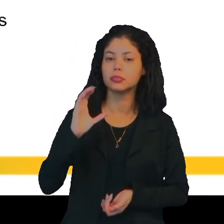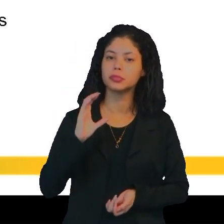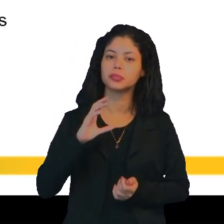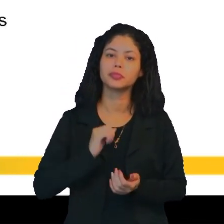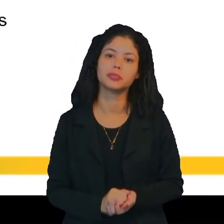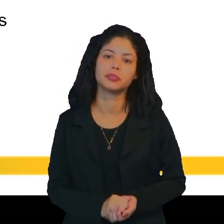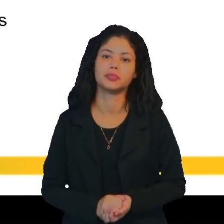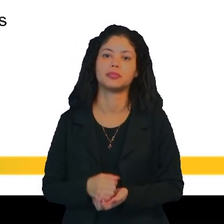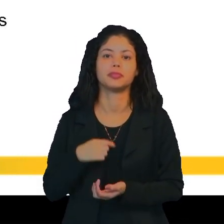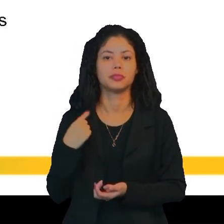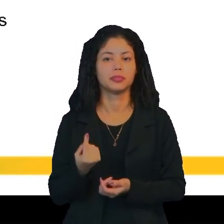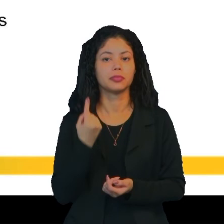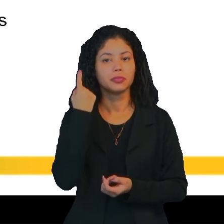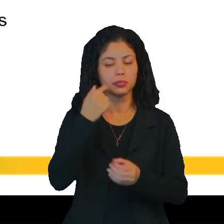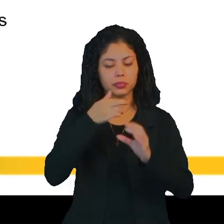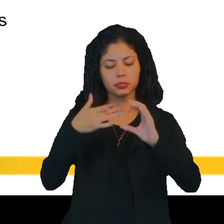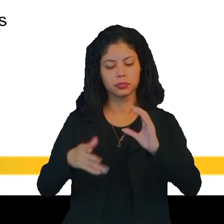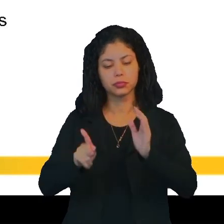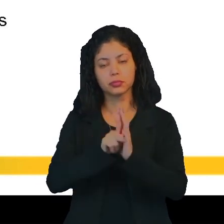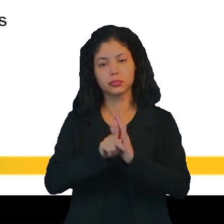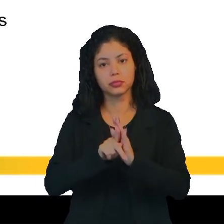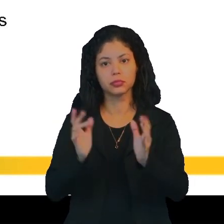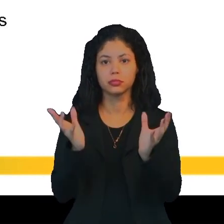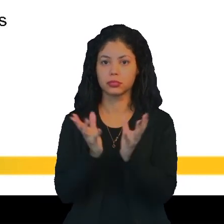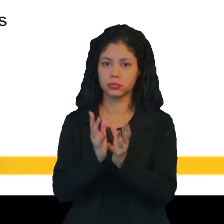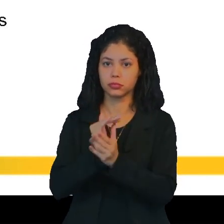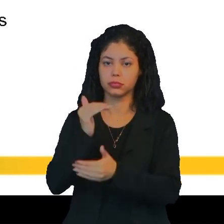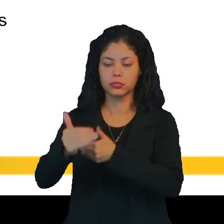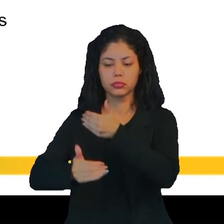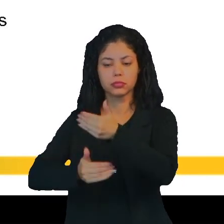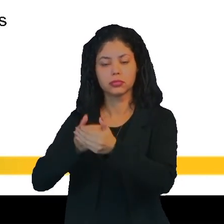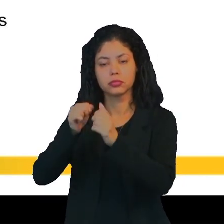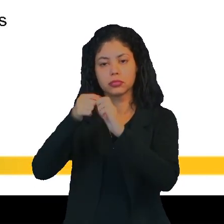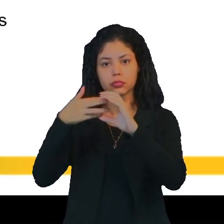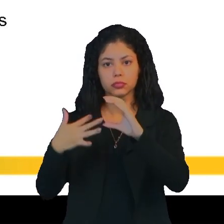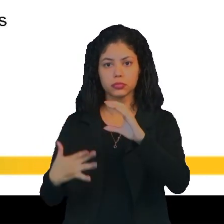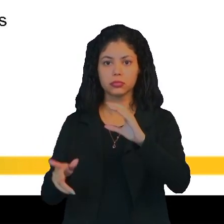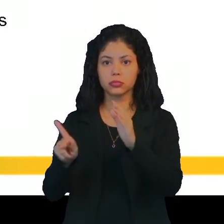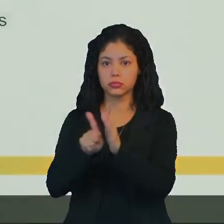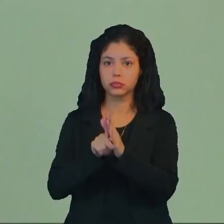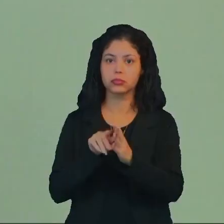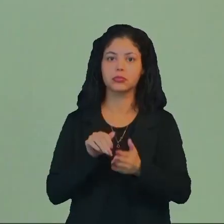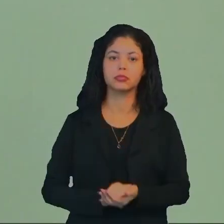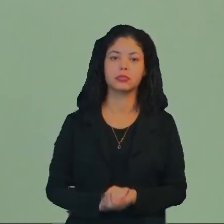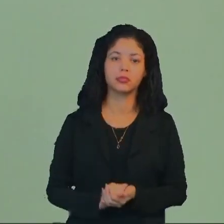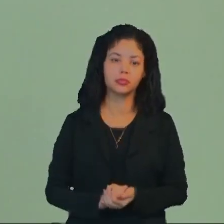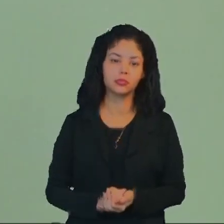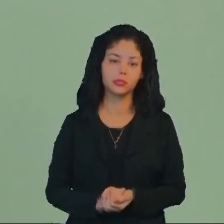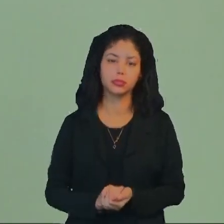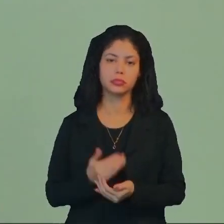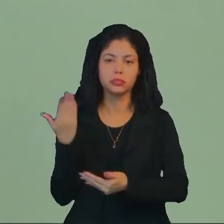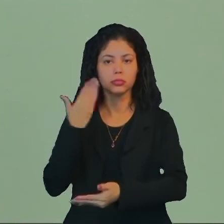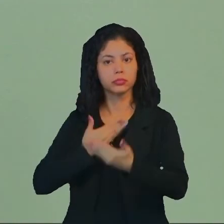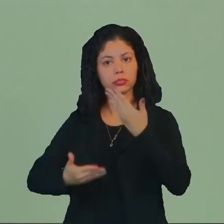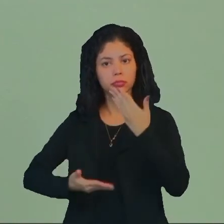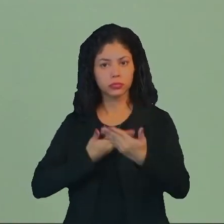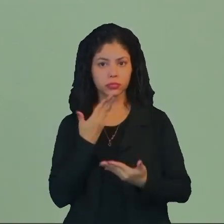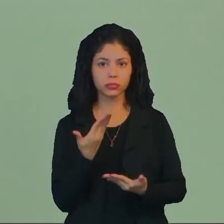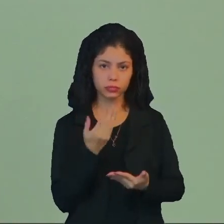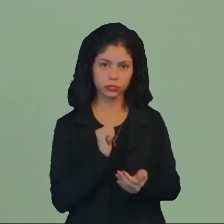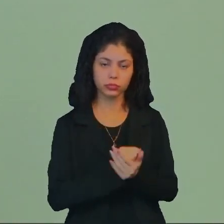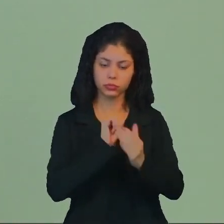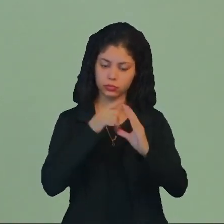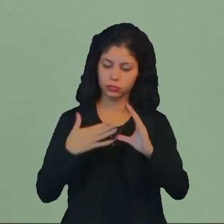letra C, né? Em uma espécie ela é definida como um conjunto de organismos semelhantes, né, que compartilham